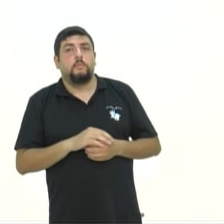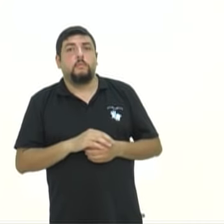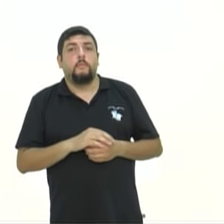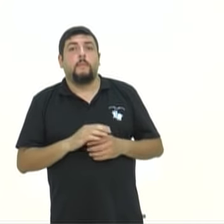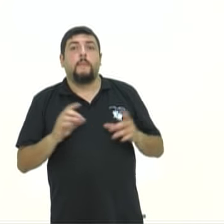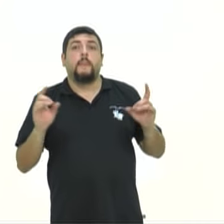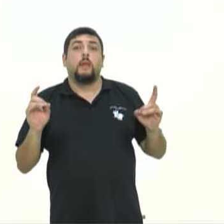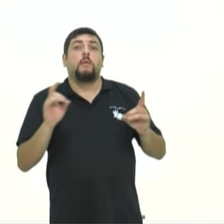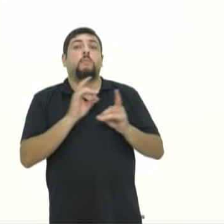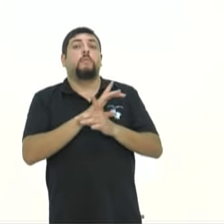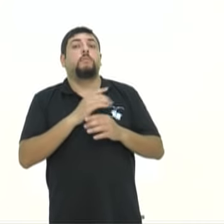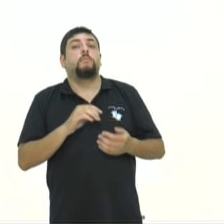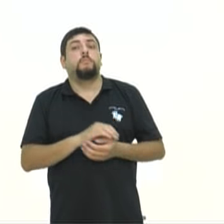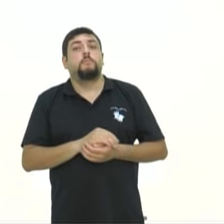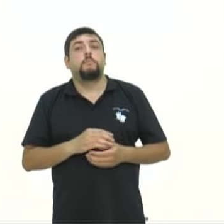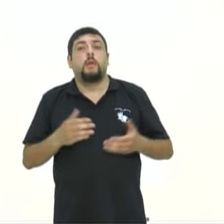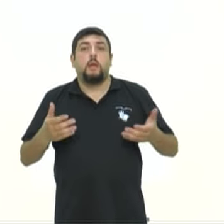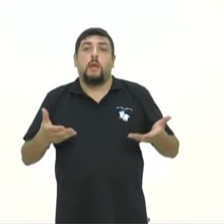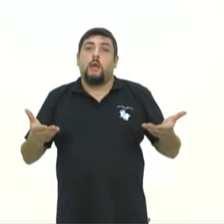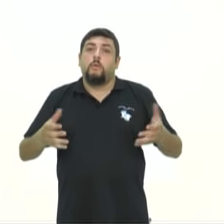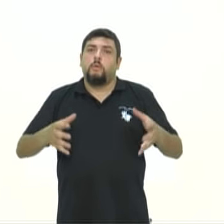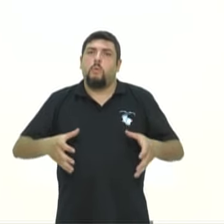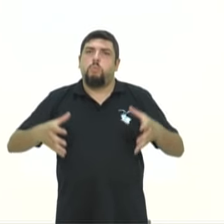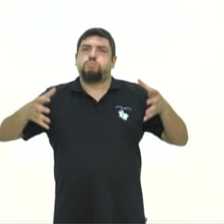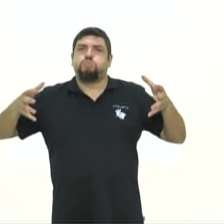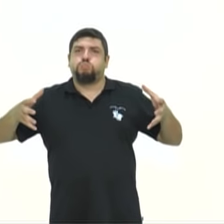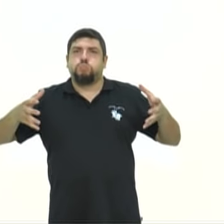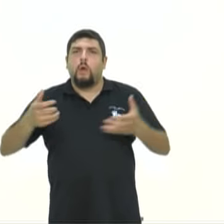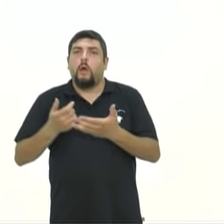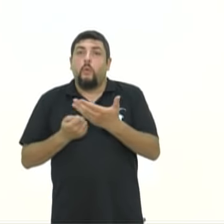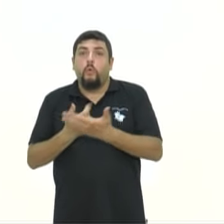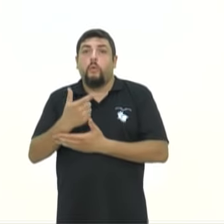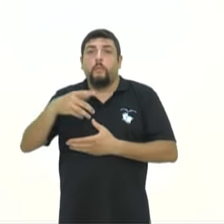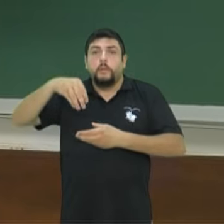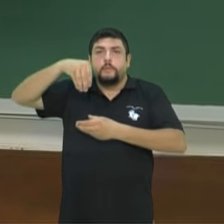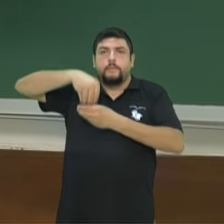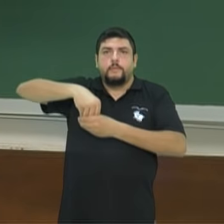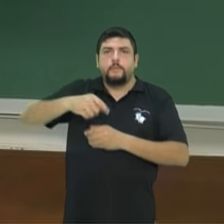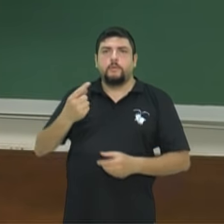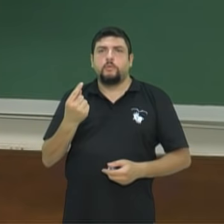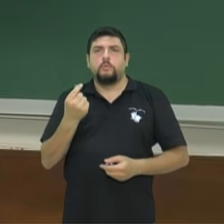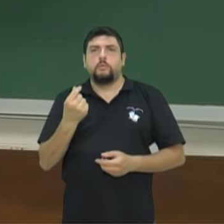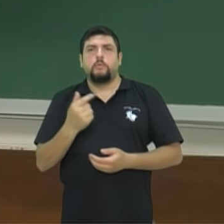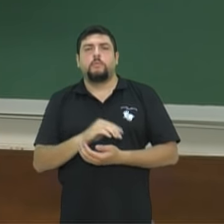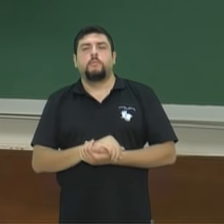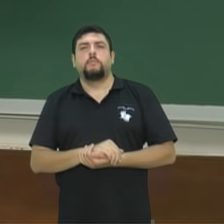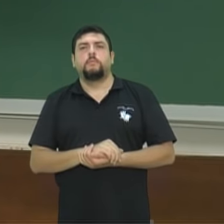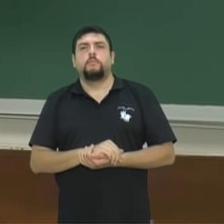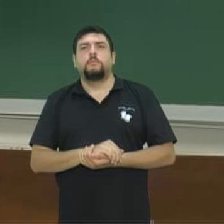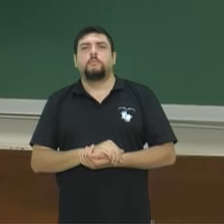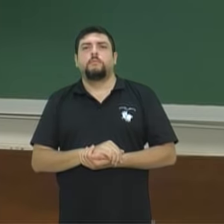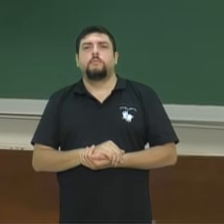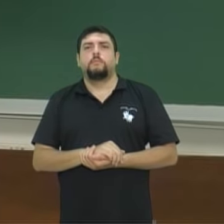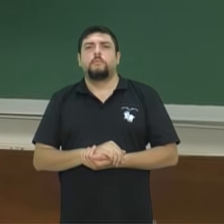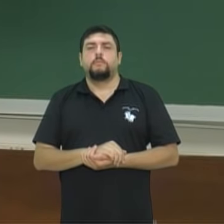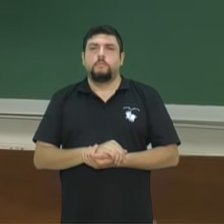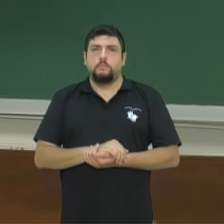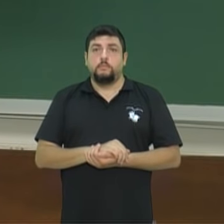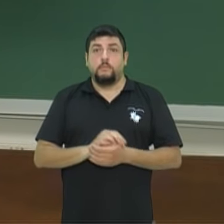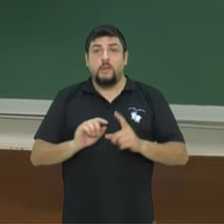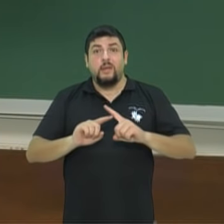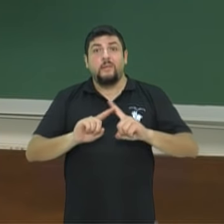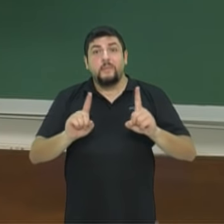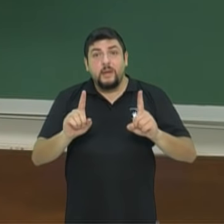pronto, comprei um cofrinho maior. Olha o tamanho do cofre que a Mônica comprou para economizar, para poupar, né? Só que para comprar